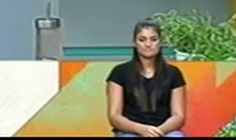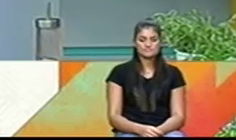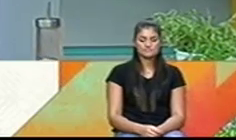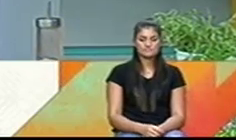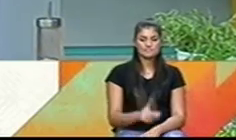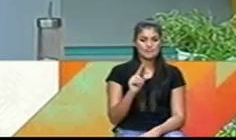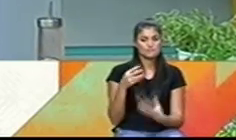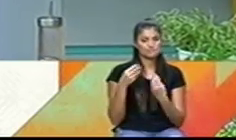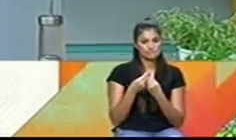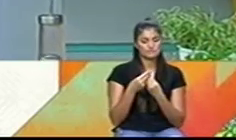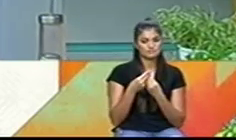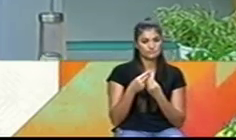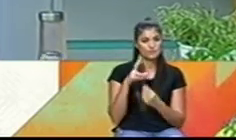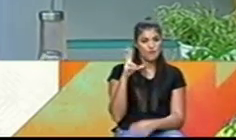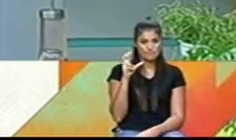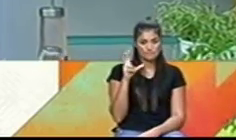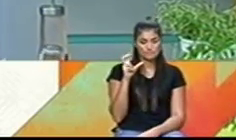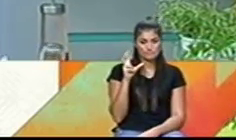também os ovos.